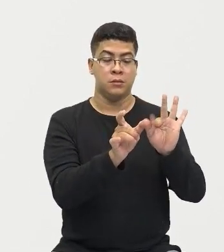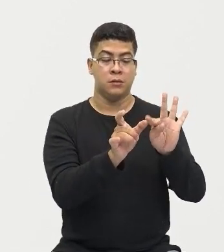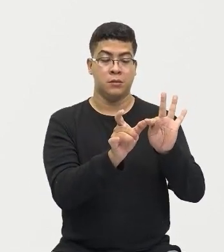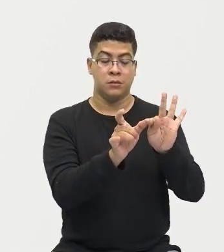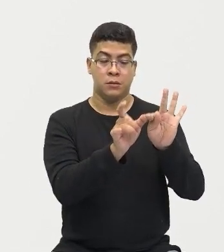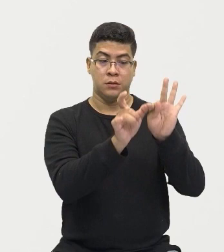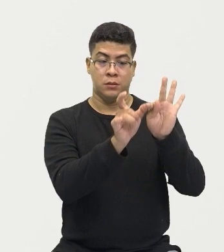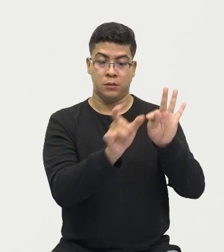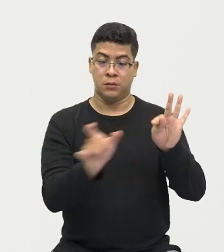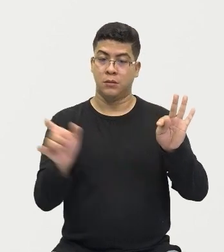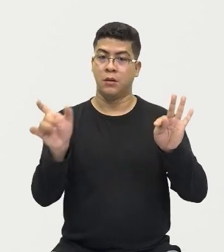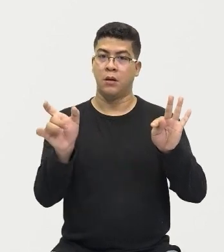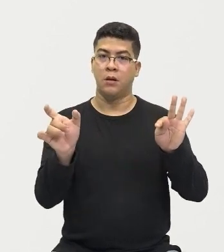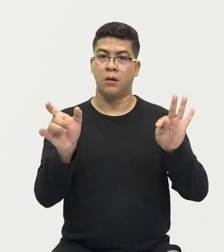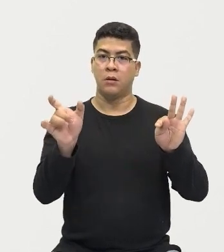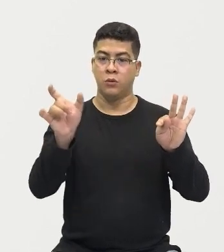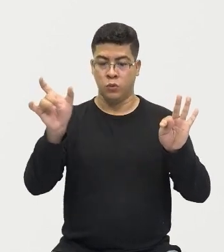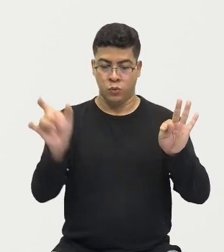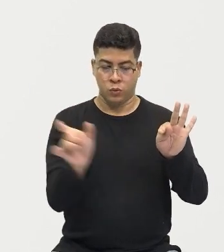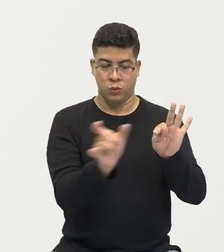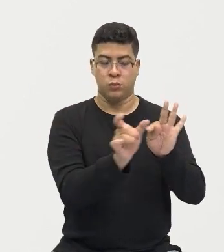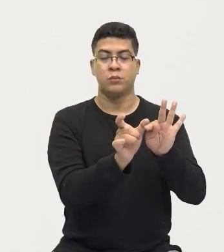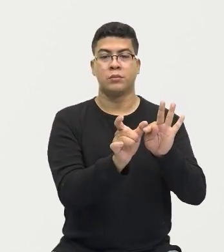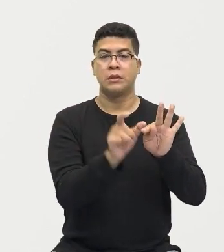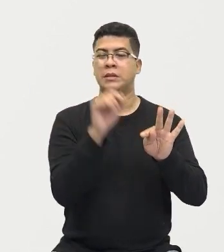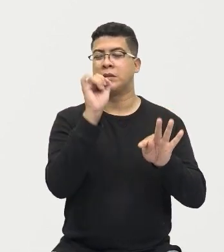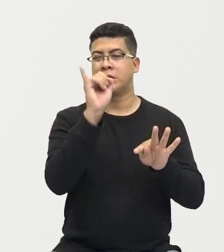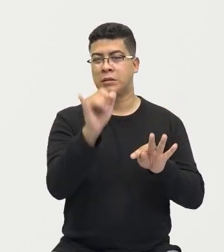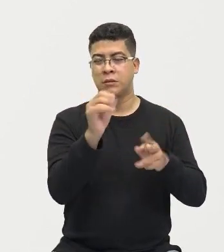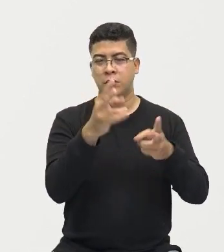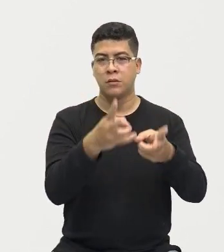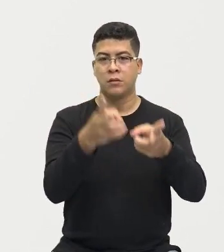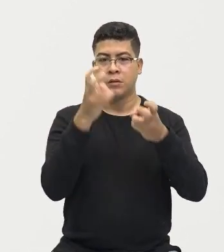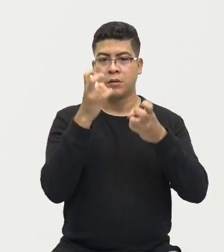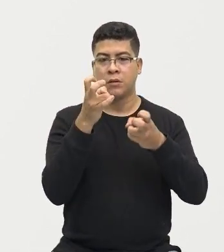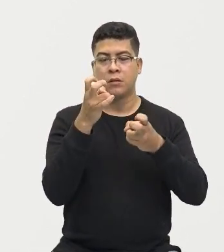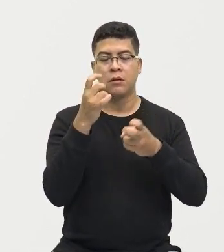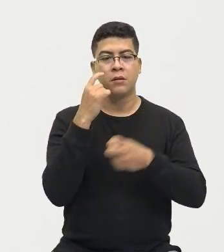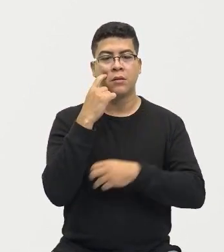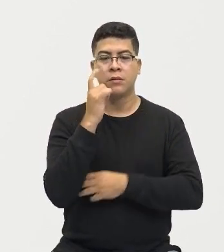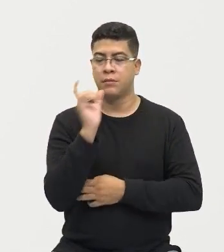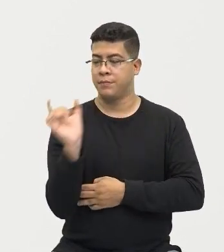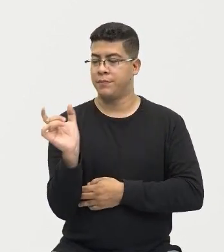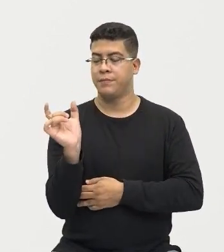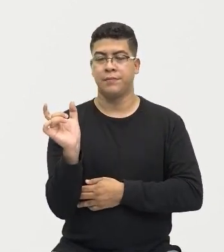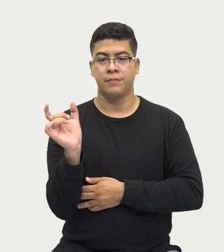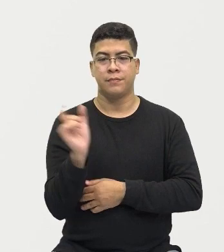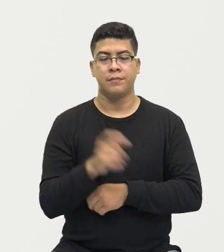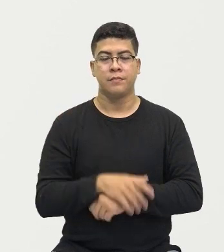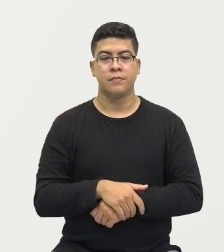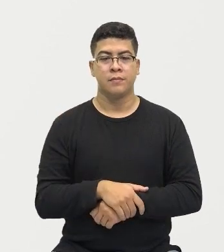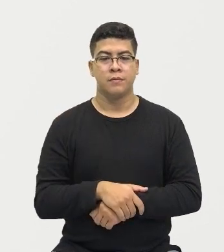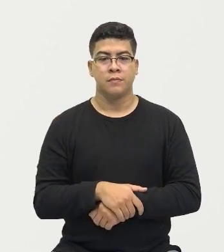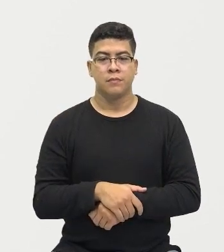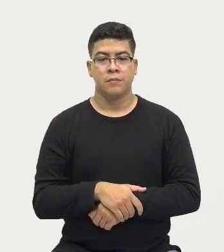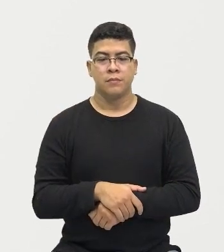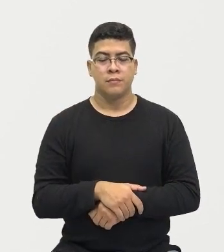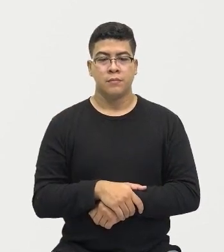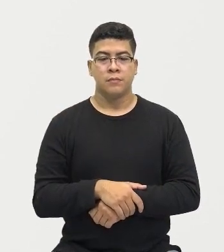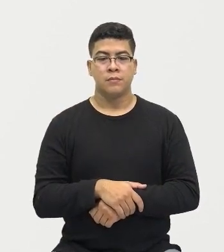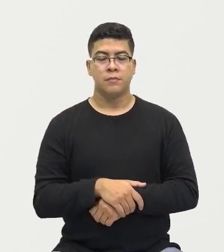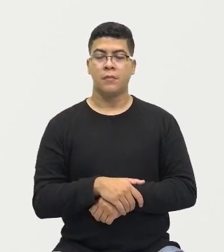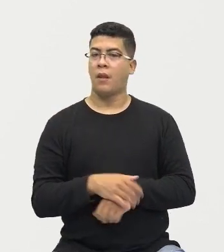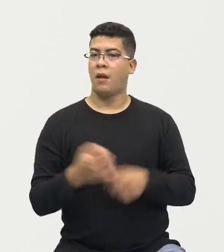verbo transitivo. Se você notar aqui, olha só, aqui ele